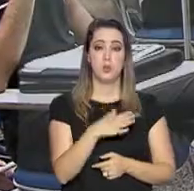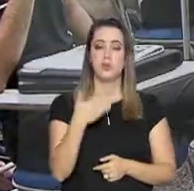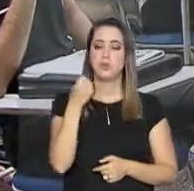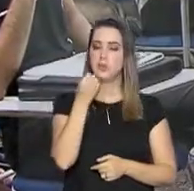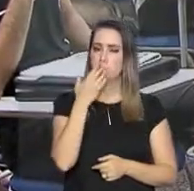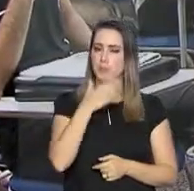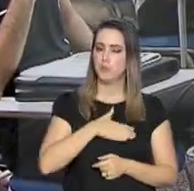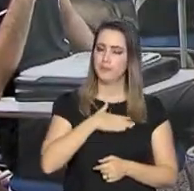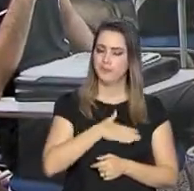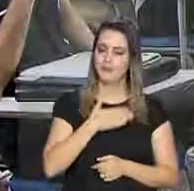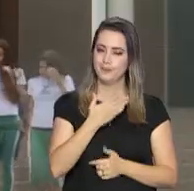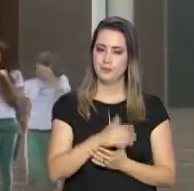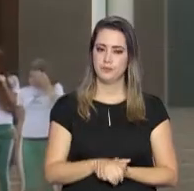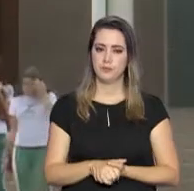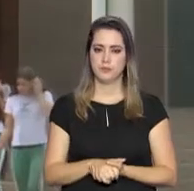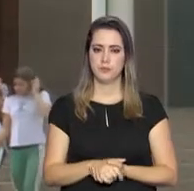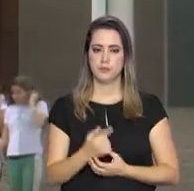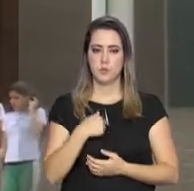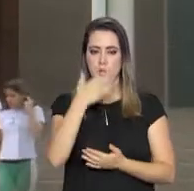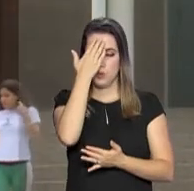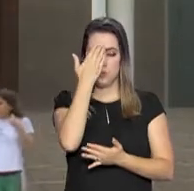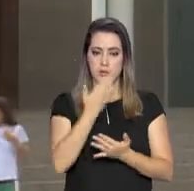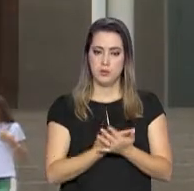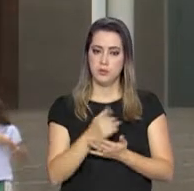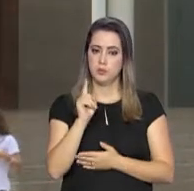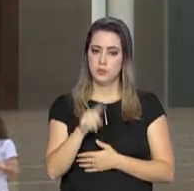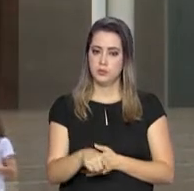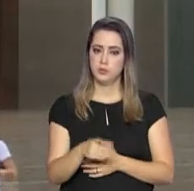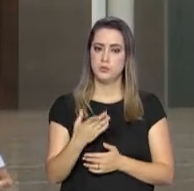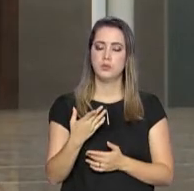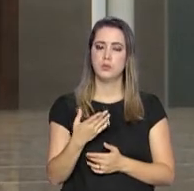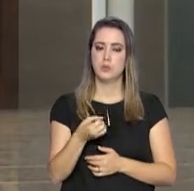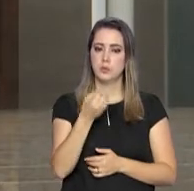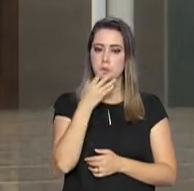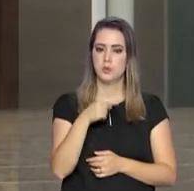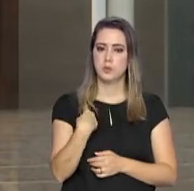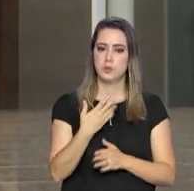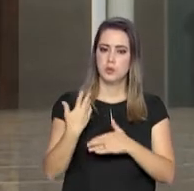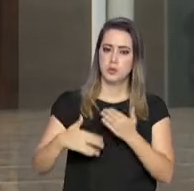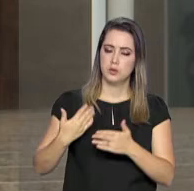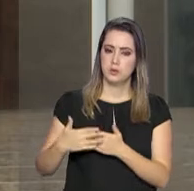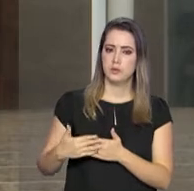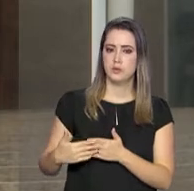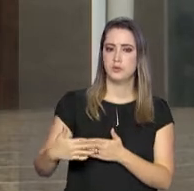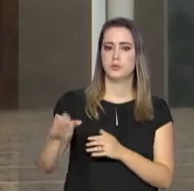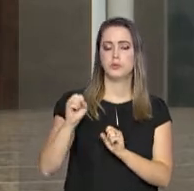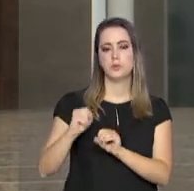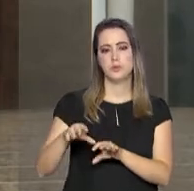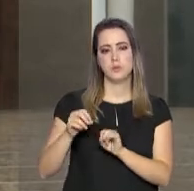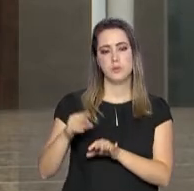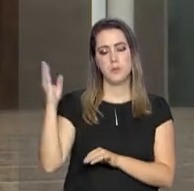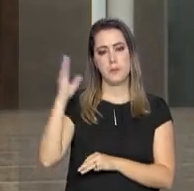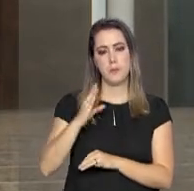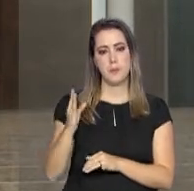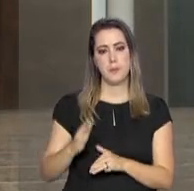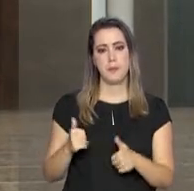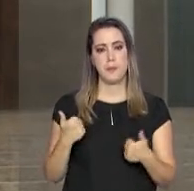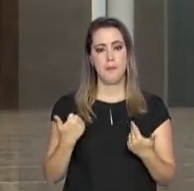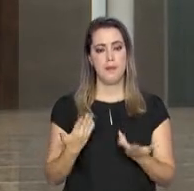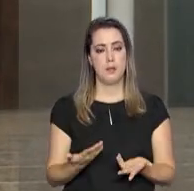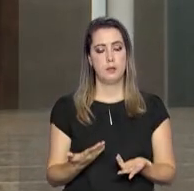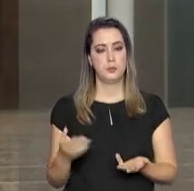agradando os estudantes acredito que seja uma grande oportunidade da gente a gente avançar um pouco mais na educação brasileira e se